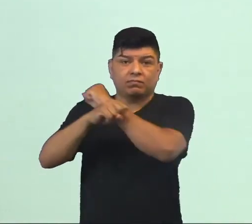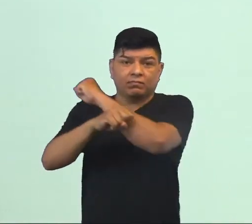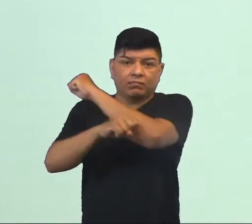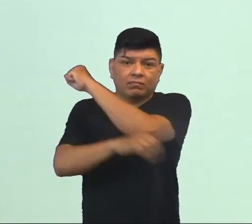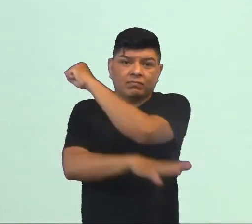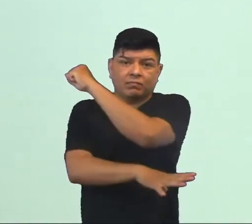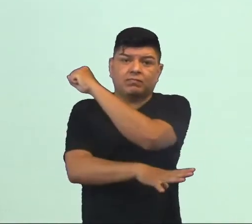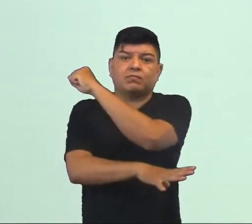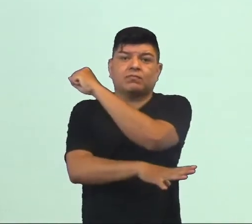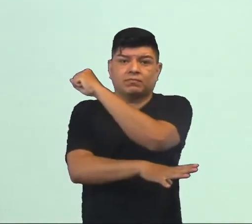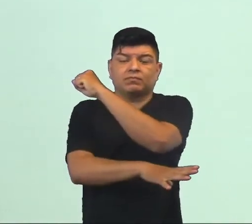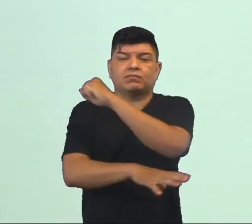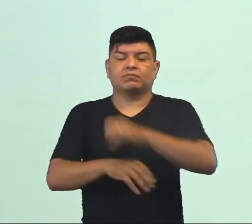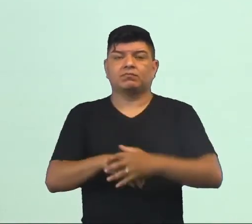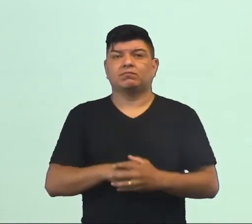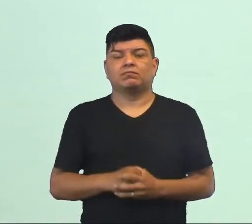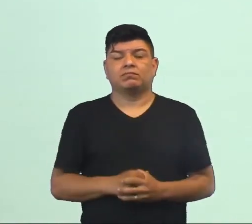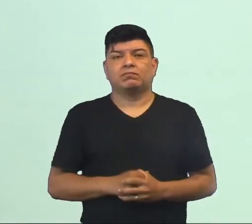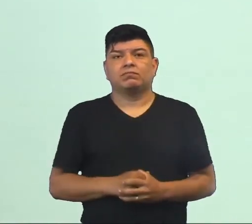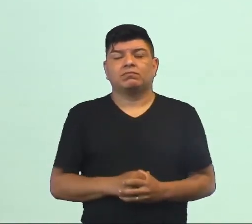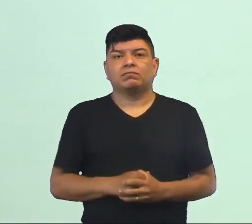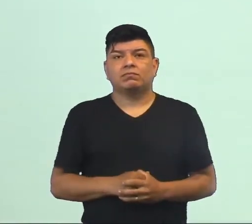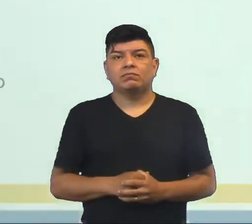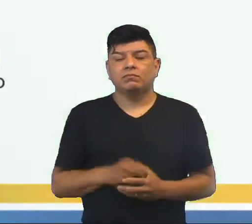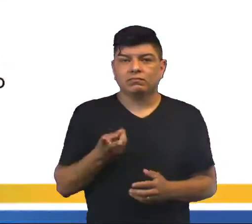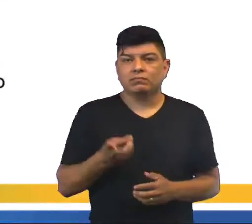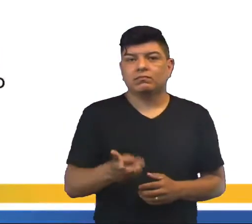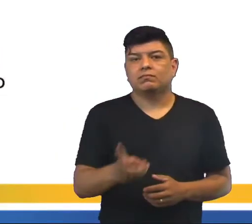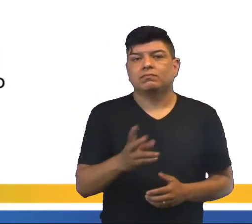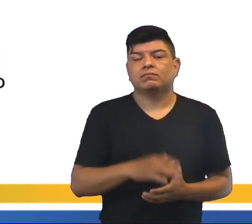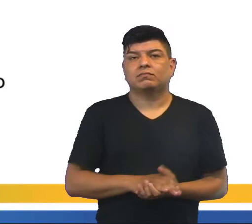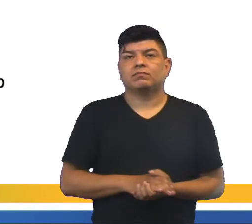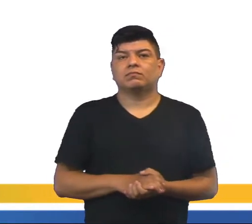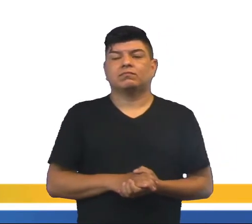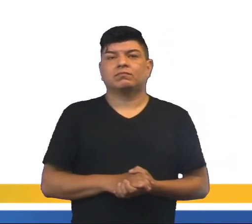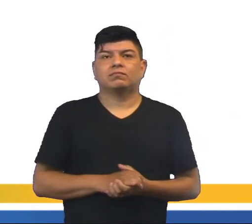serão eliminados. Continuando.